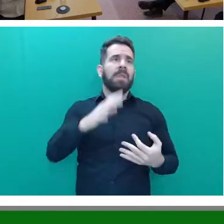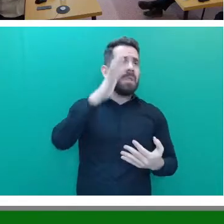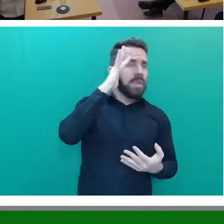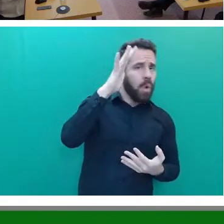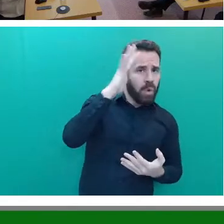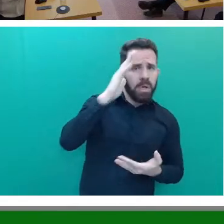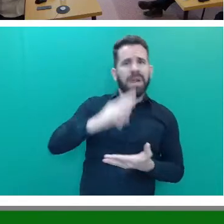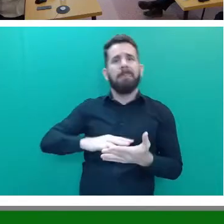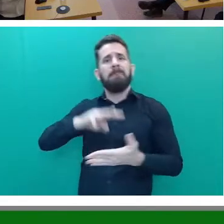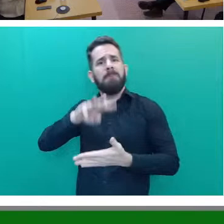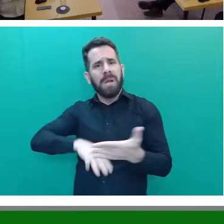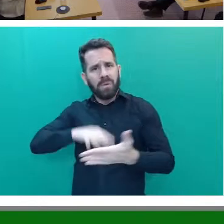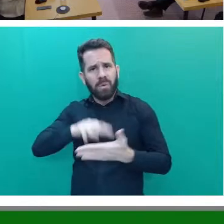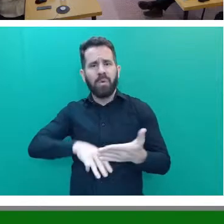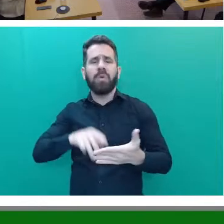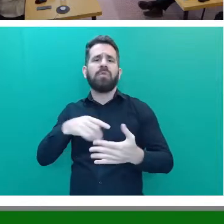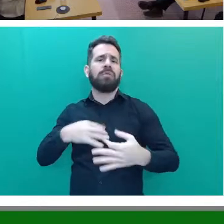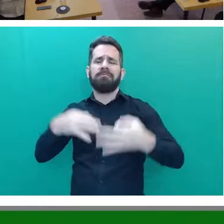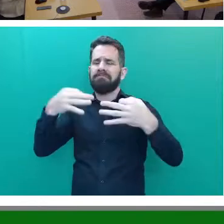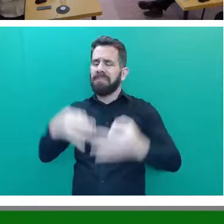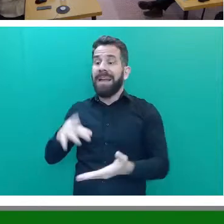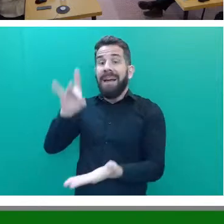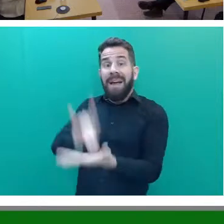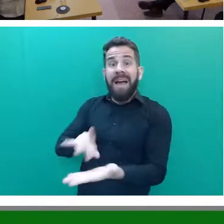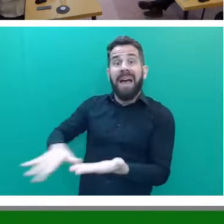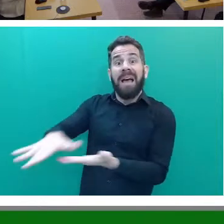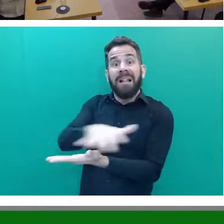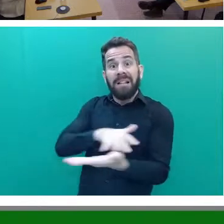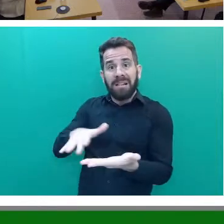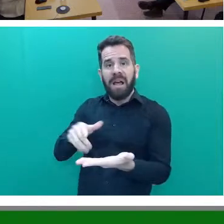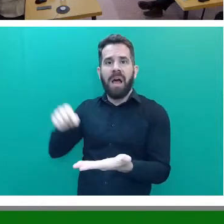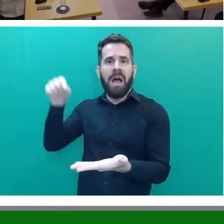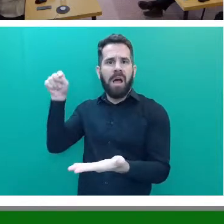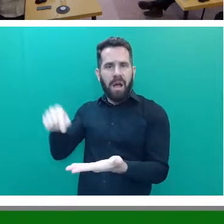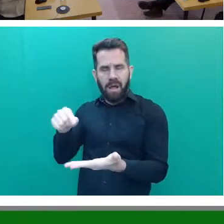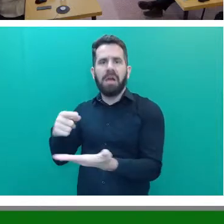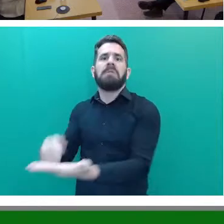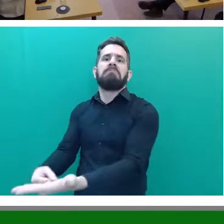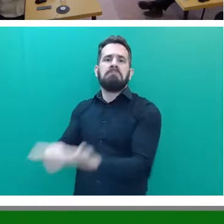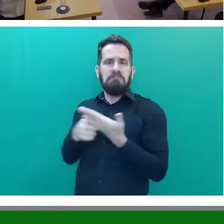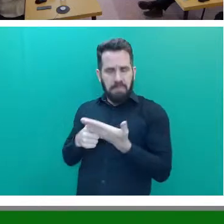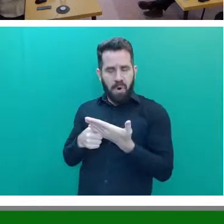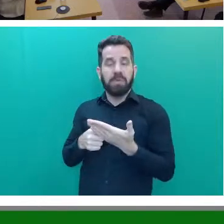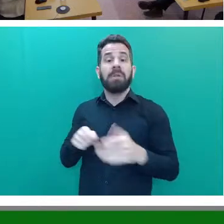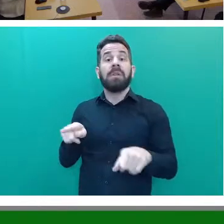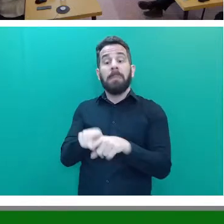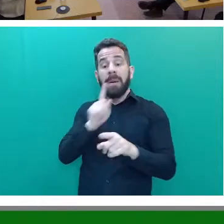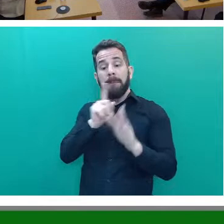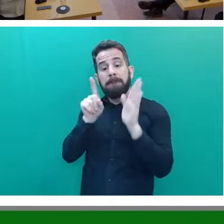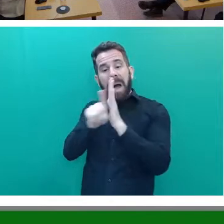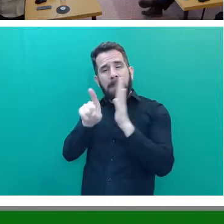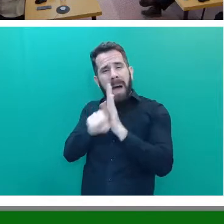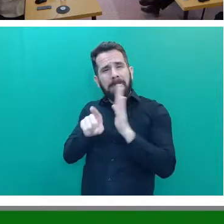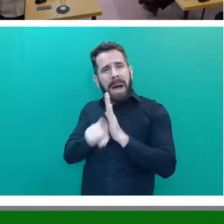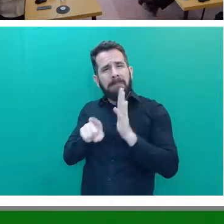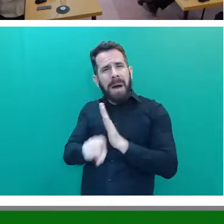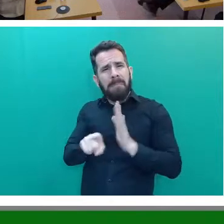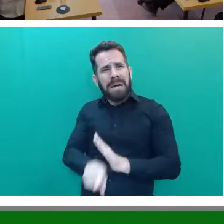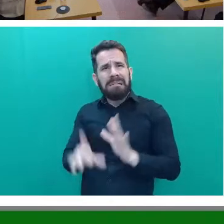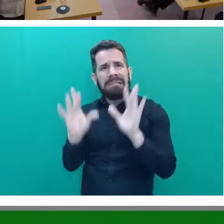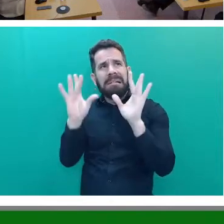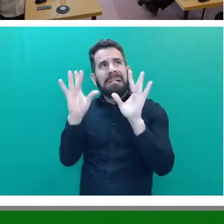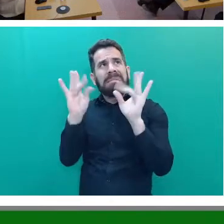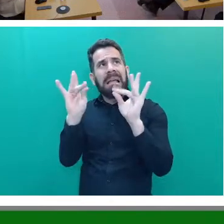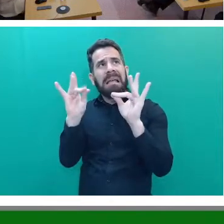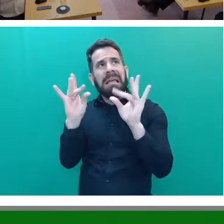retrata bem a realidade da área, ao ter como um de seus pontos de partida um questionário bem elaborado, detalhado. E